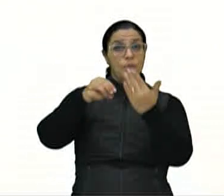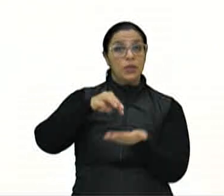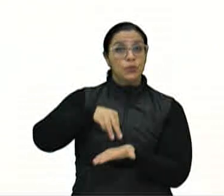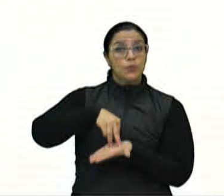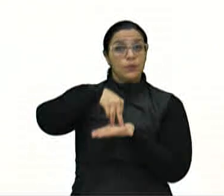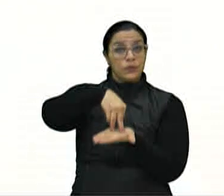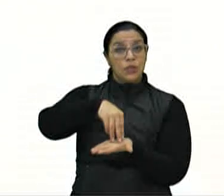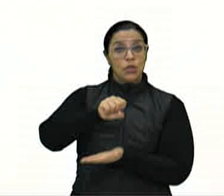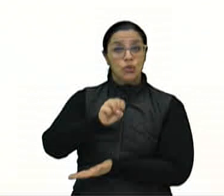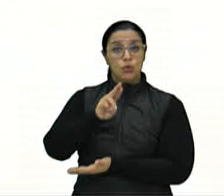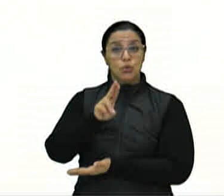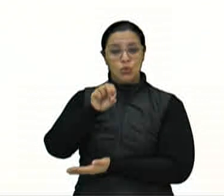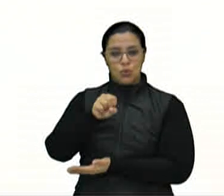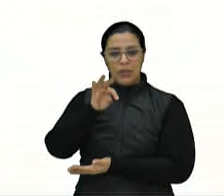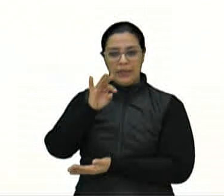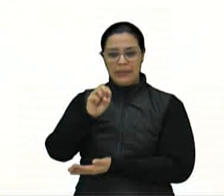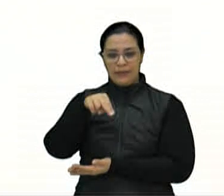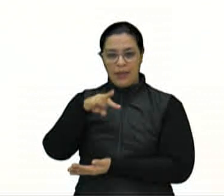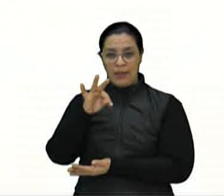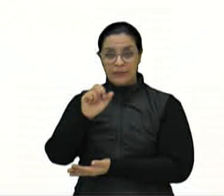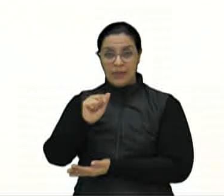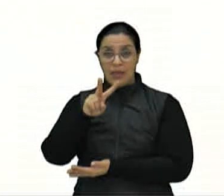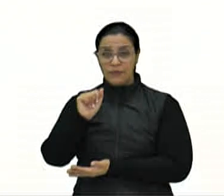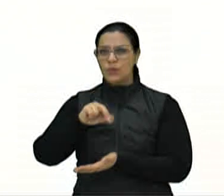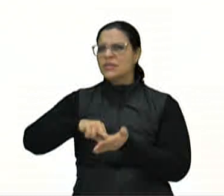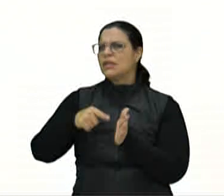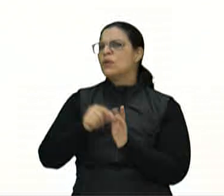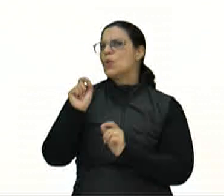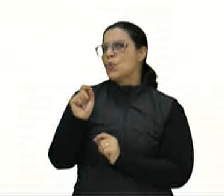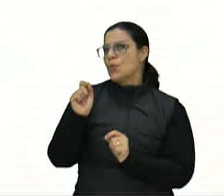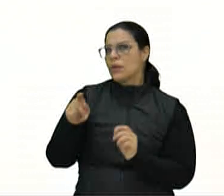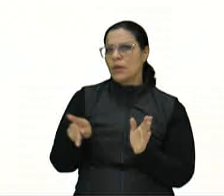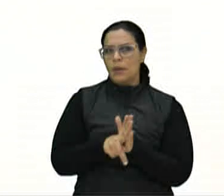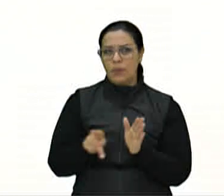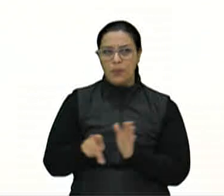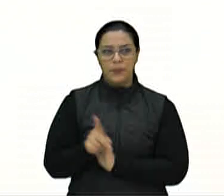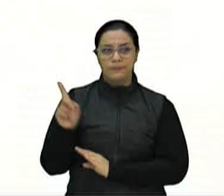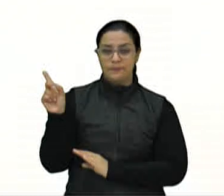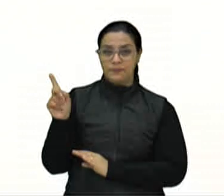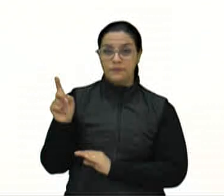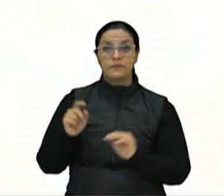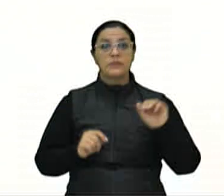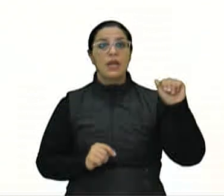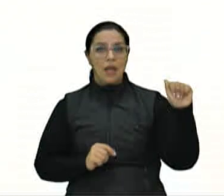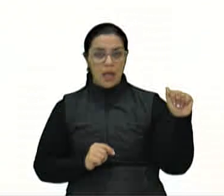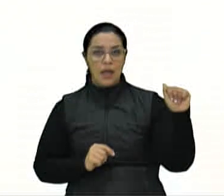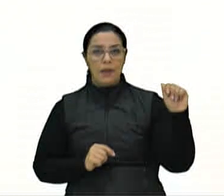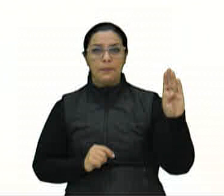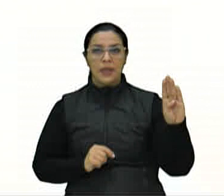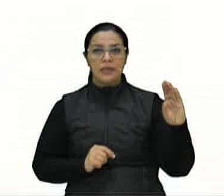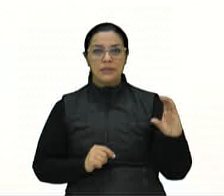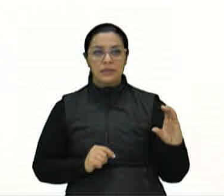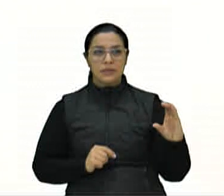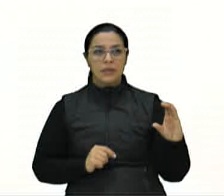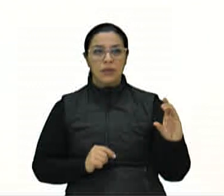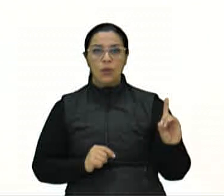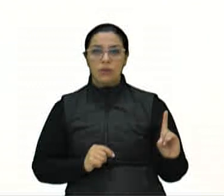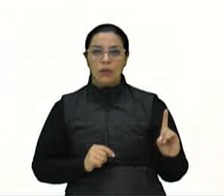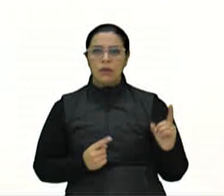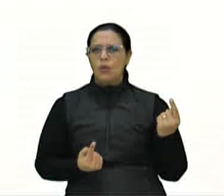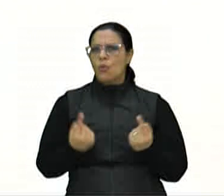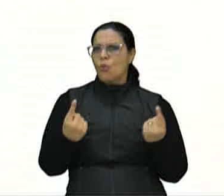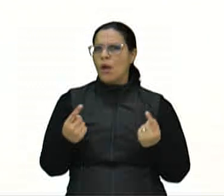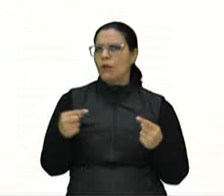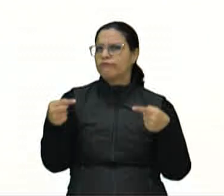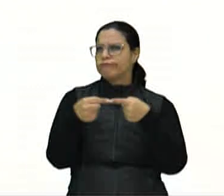aí, por favor. O uso dessa expressão tem a finalidade de letra A, B, C